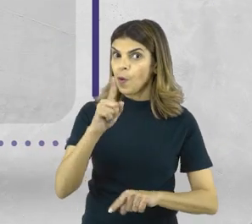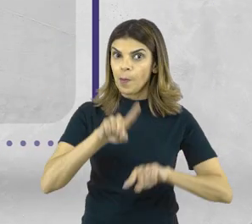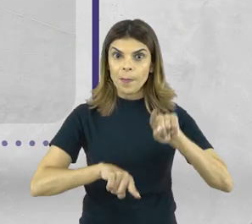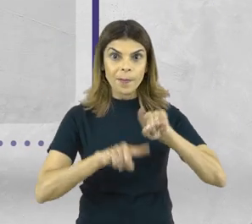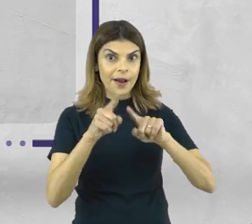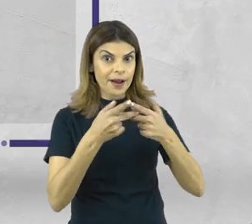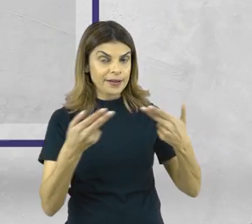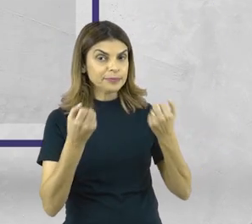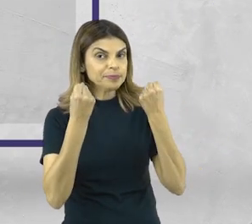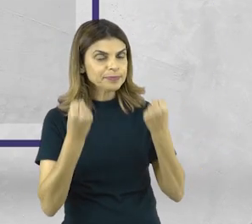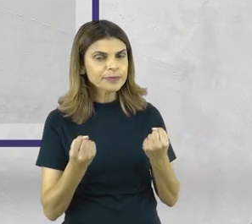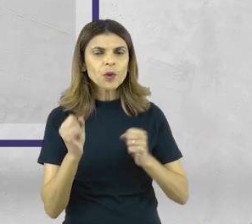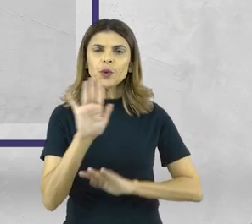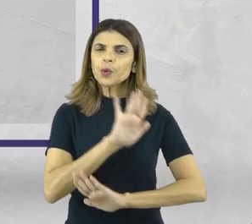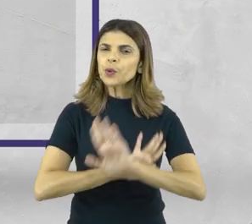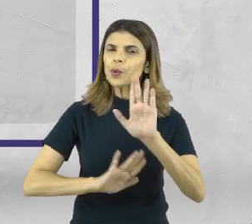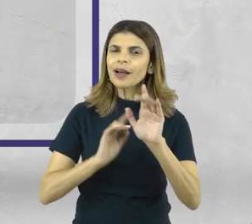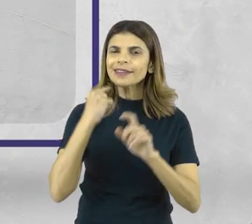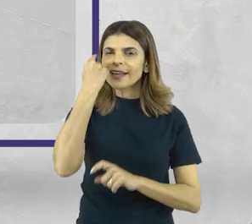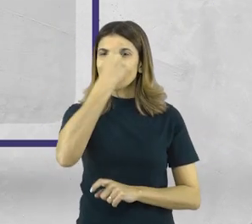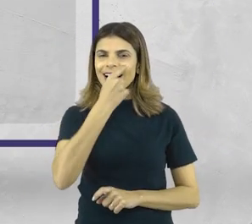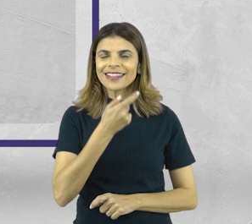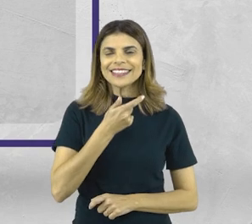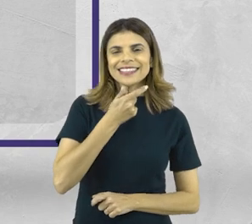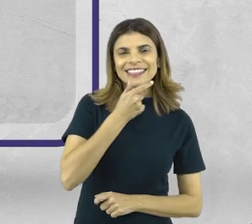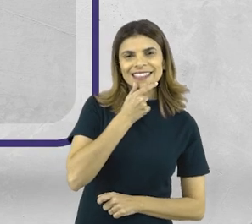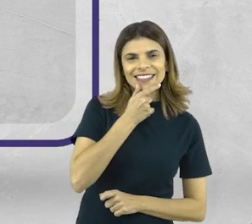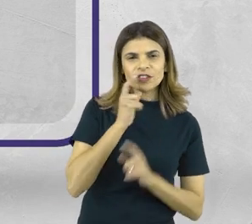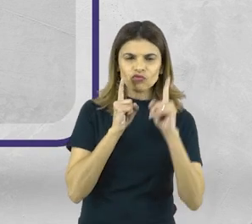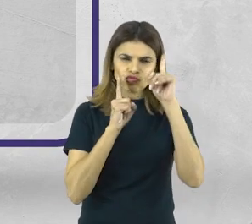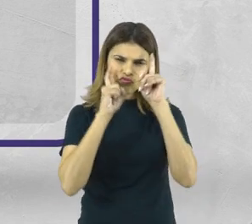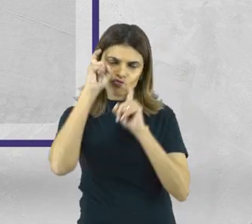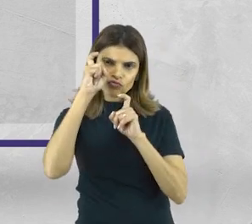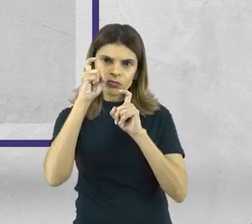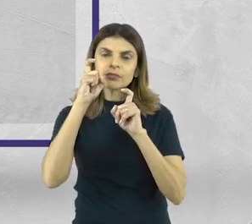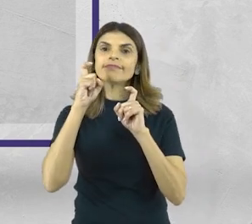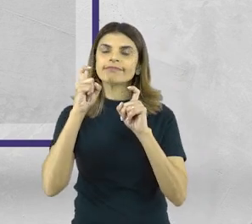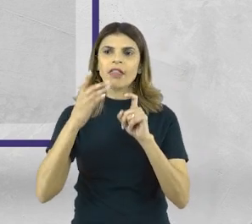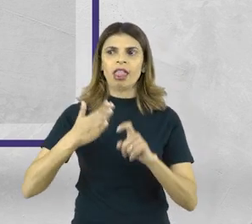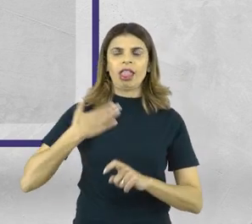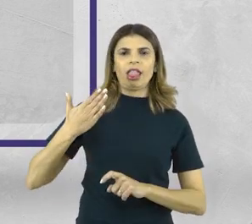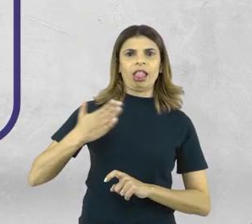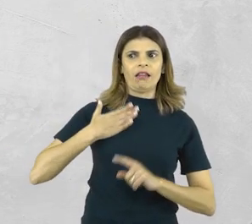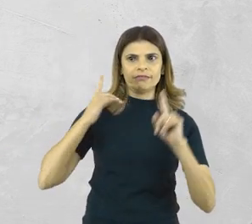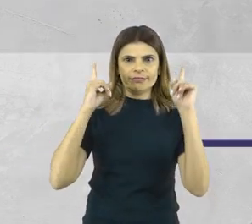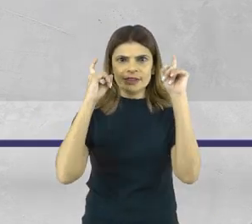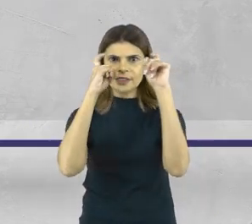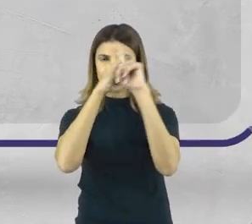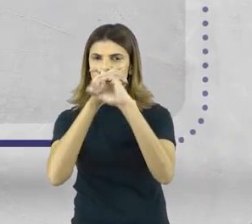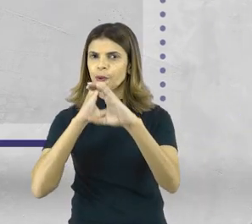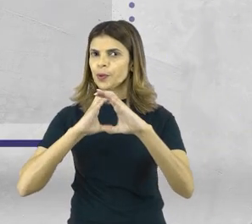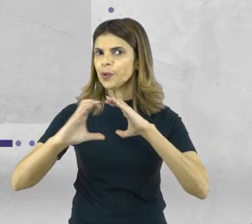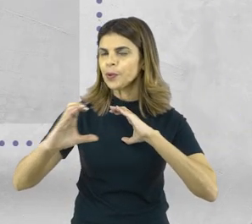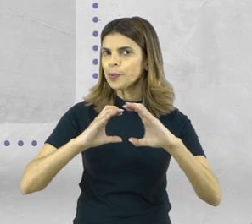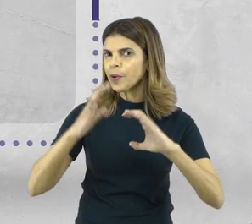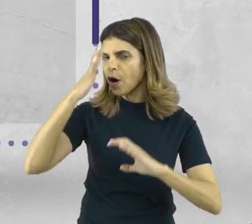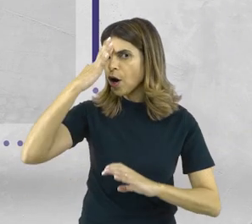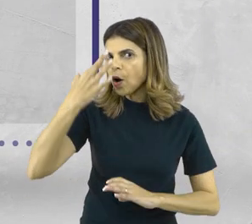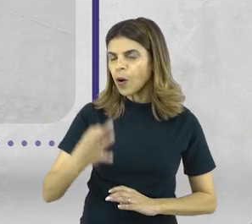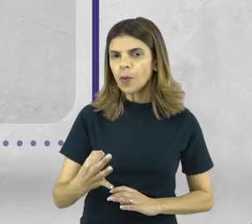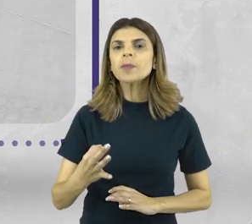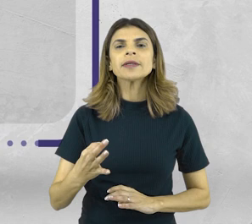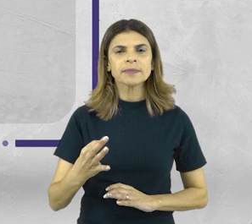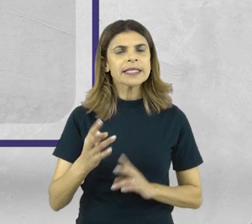Atenção aos emojis. O uso em excesso pode dificultar a comunicação e compreensão. Esteja atento